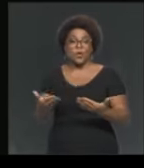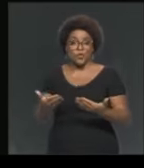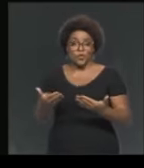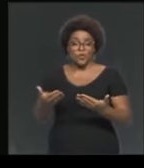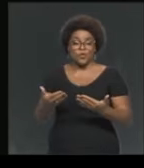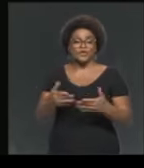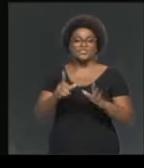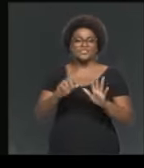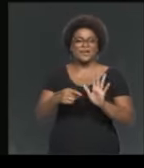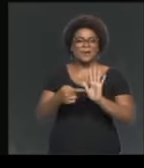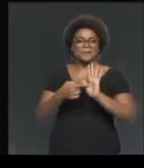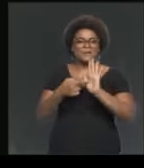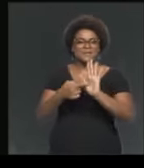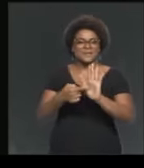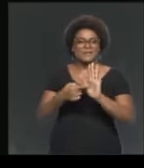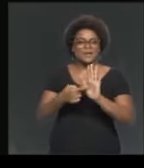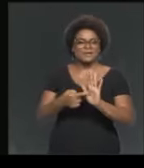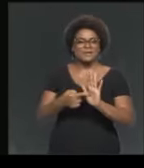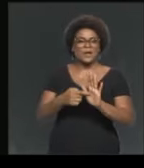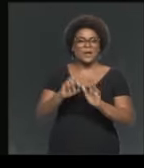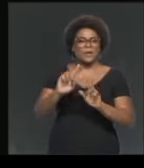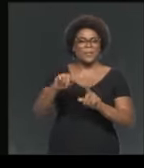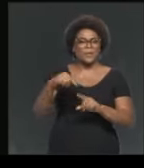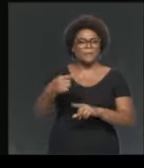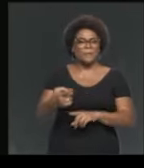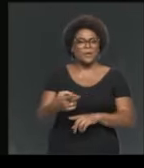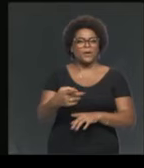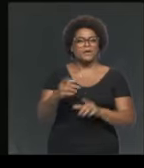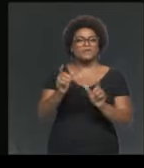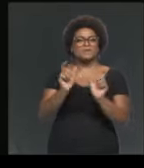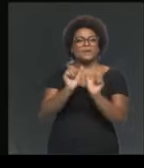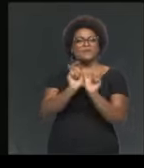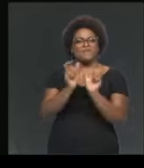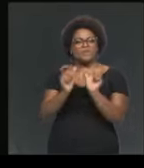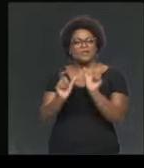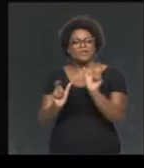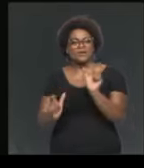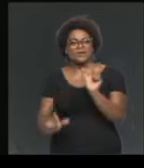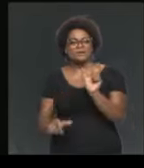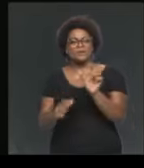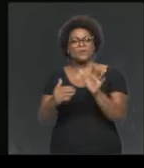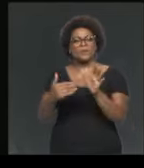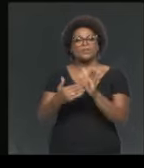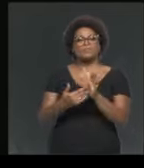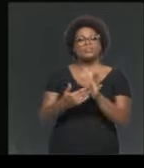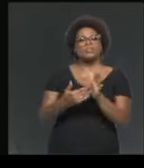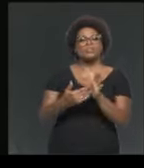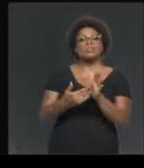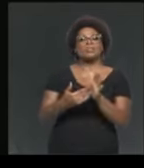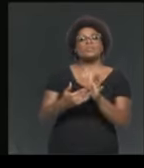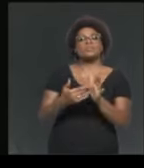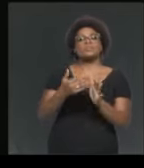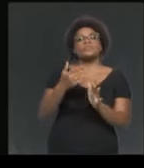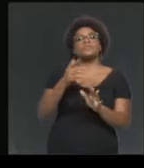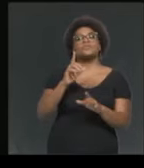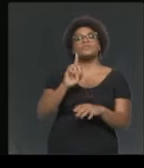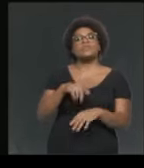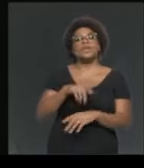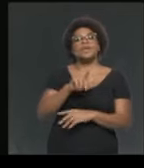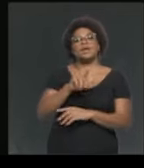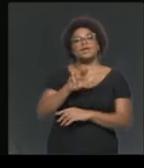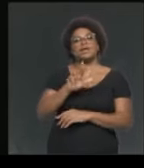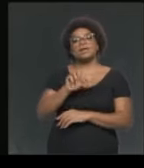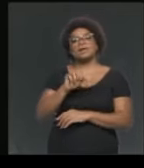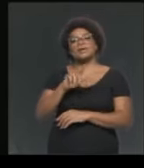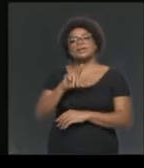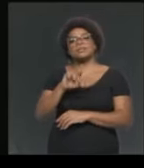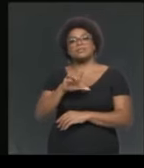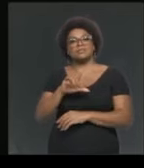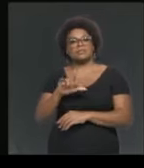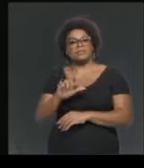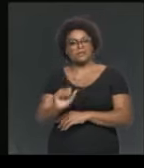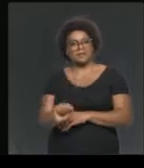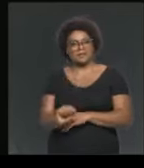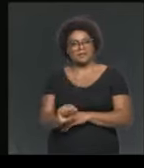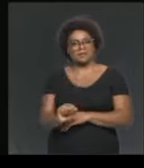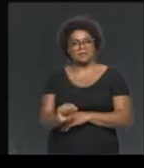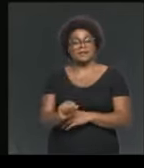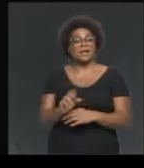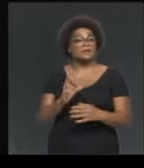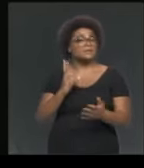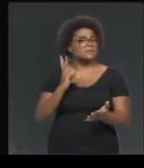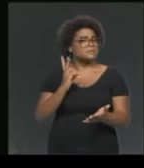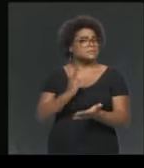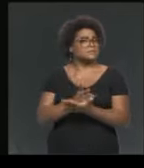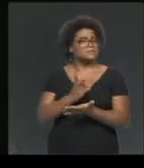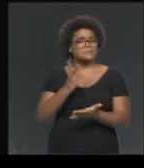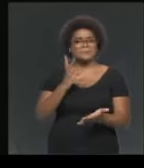e fatoração, e assim por diante, até chegar no último tema, que é grandezas proporcionais. Como eu disse, né, são temas que sempre caem